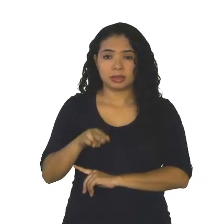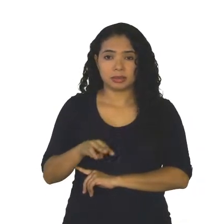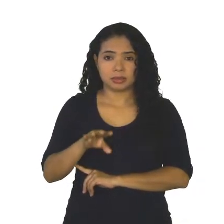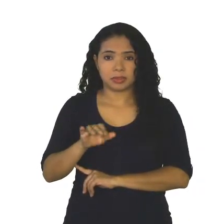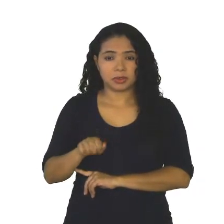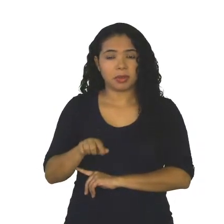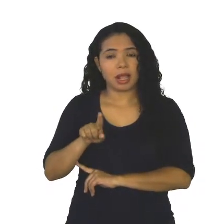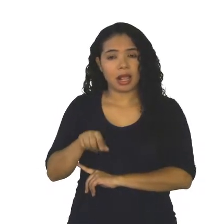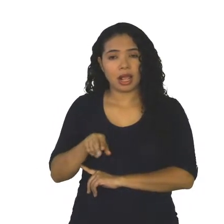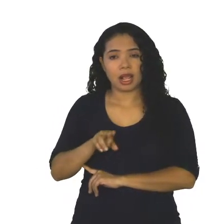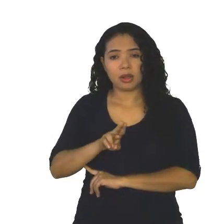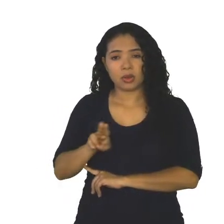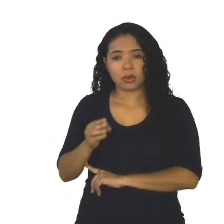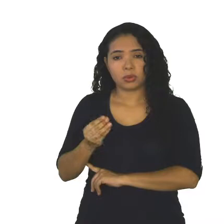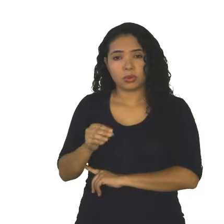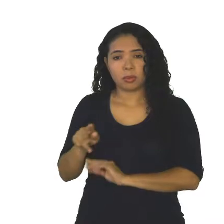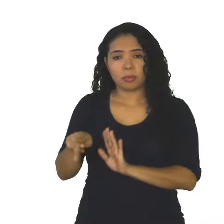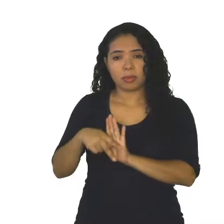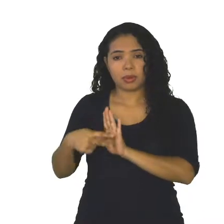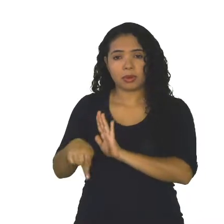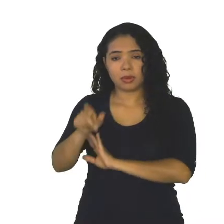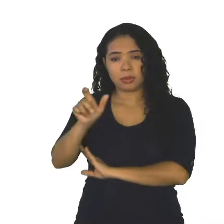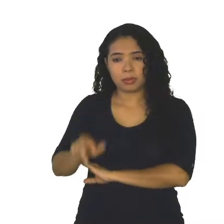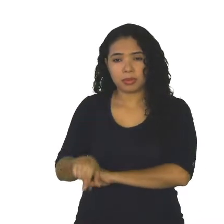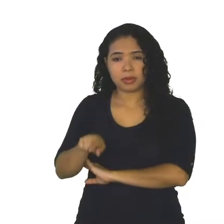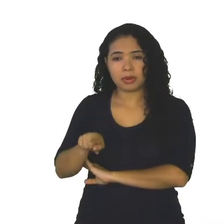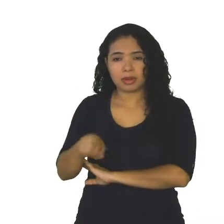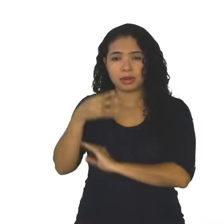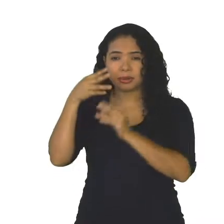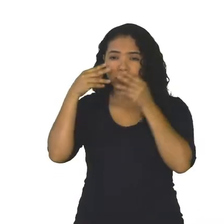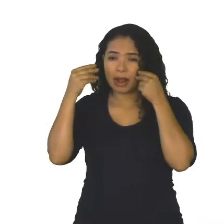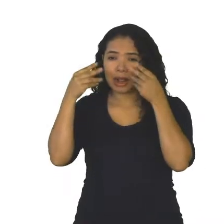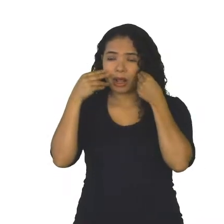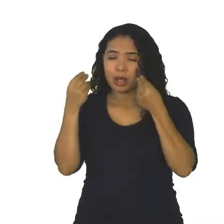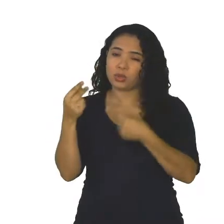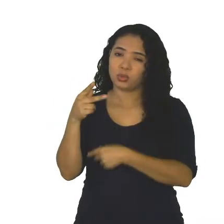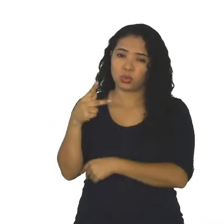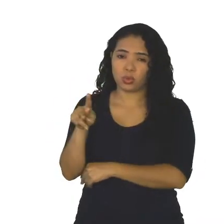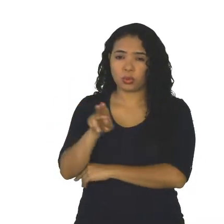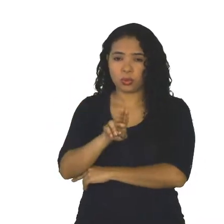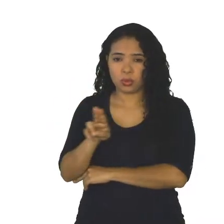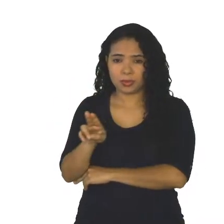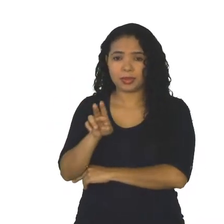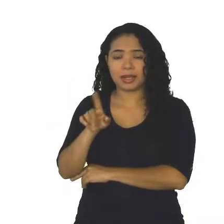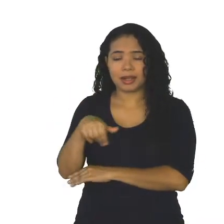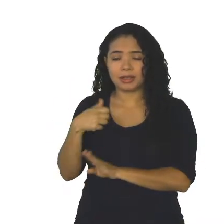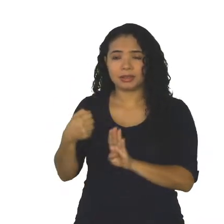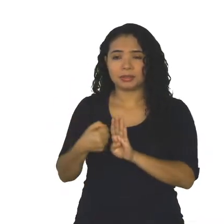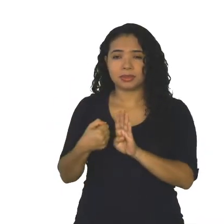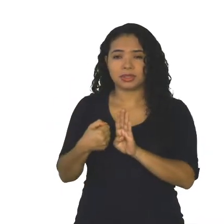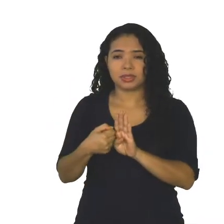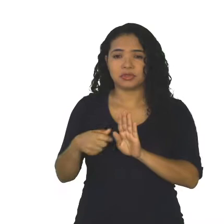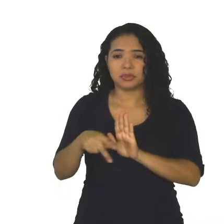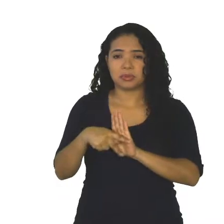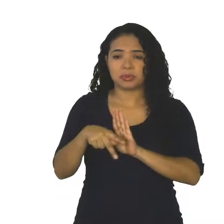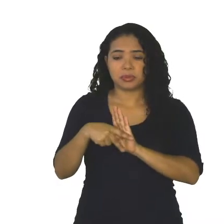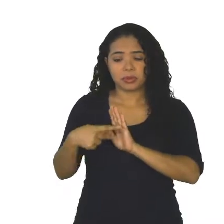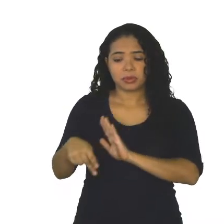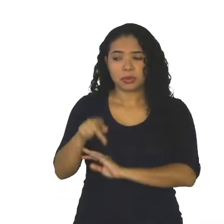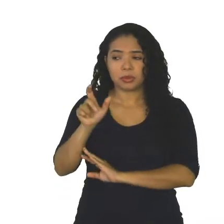nome próprio daquele ser, daquele gato, é um substantivo próprio, porque é um nome que se